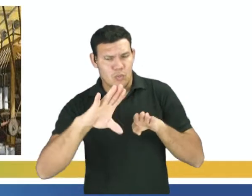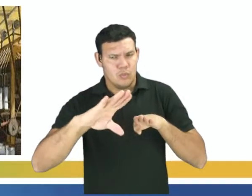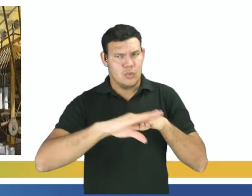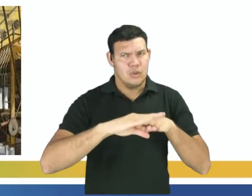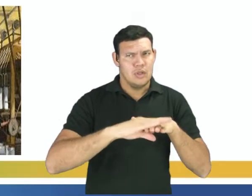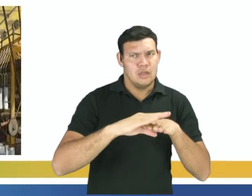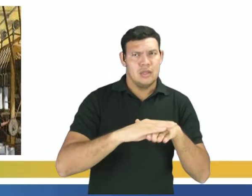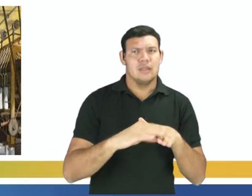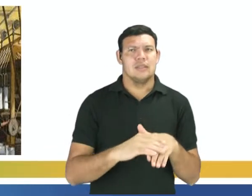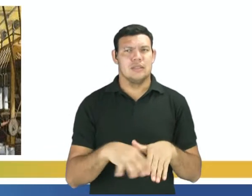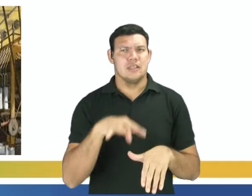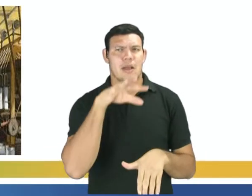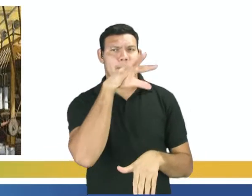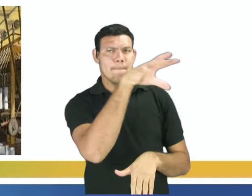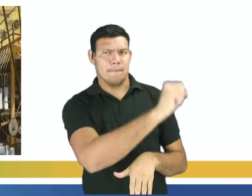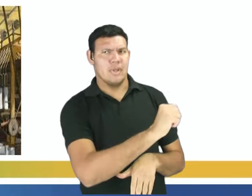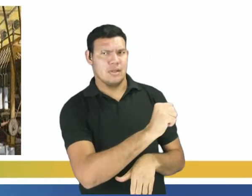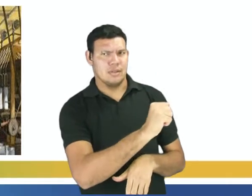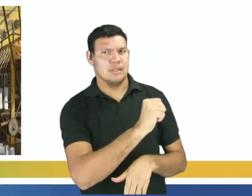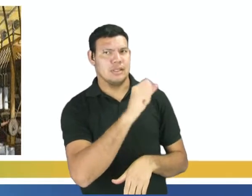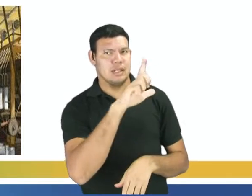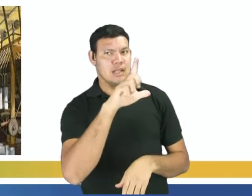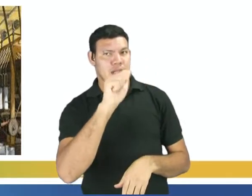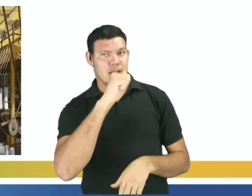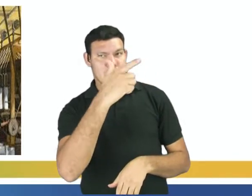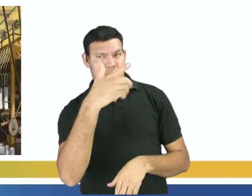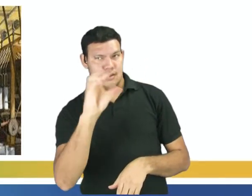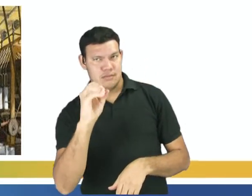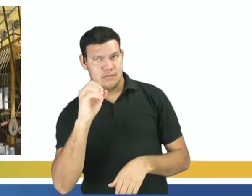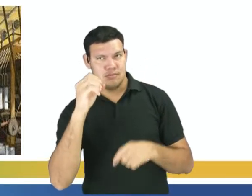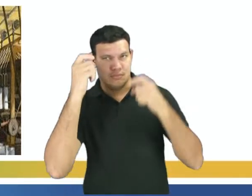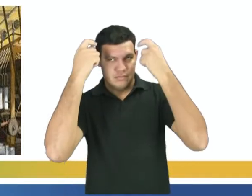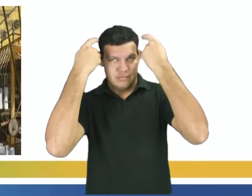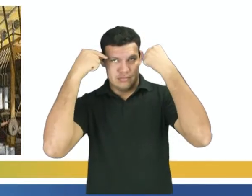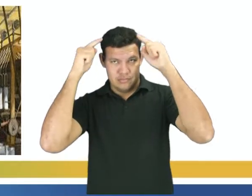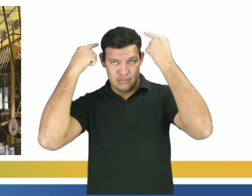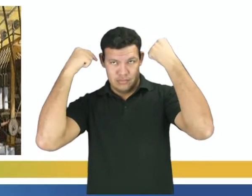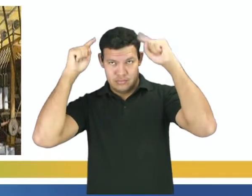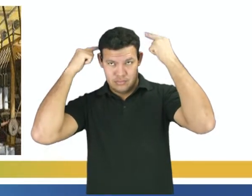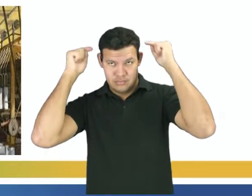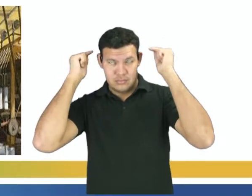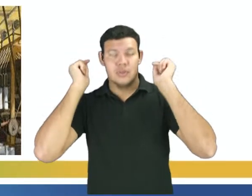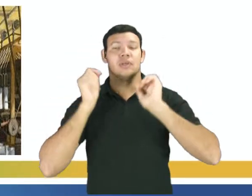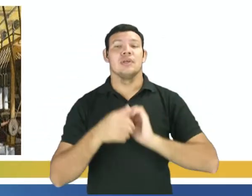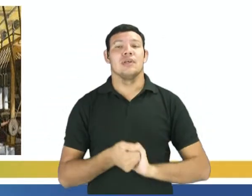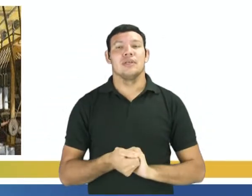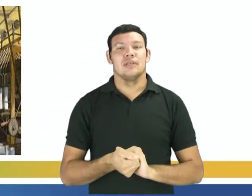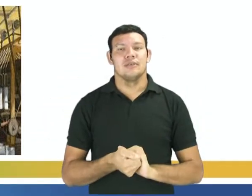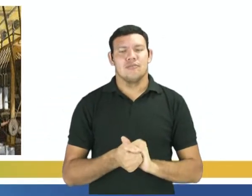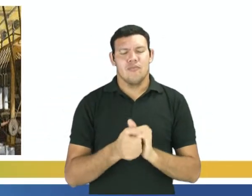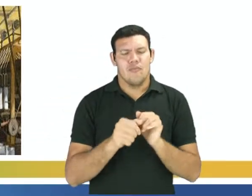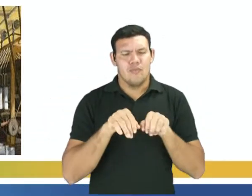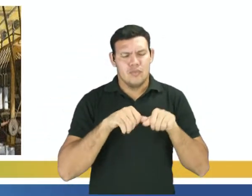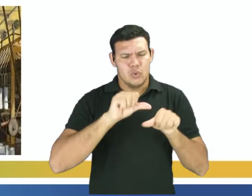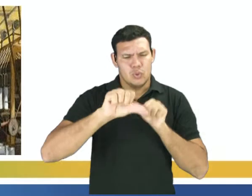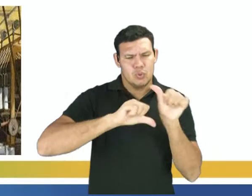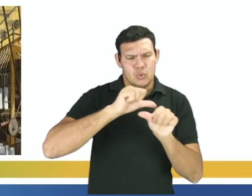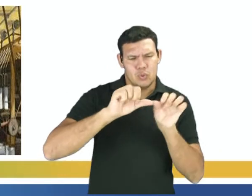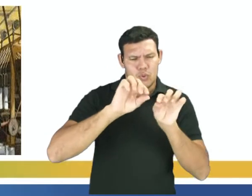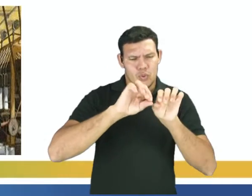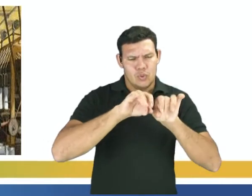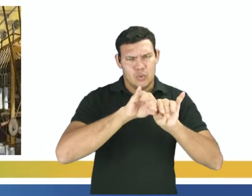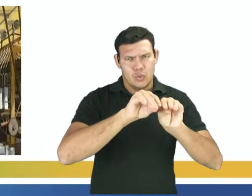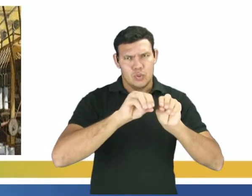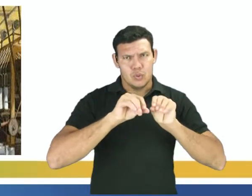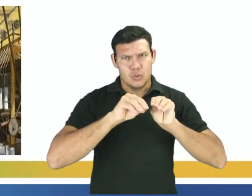de retirar a lã da ovelha até mesmo o processo de transformar em linhas para poder fazer